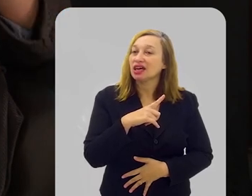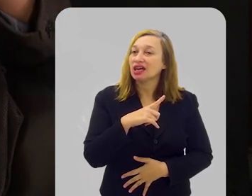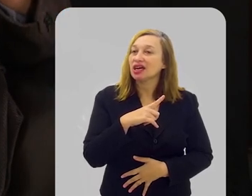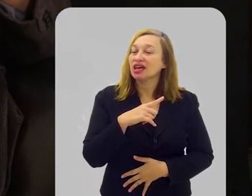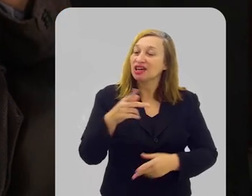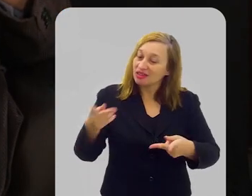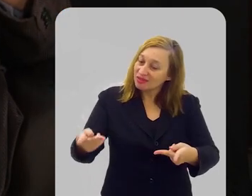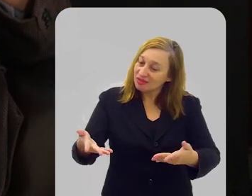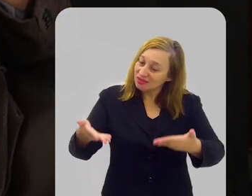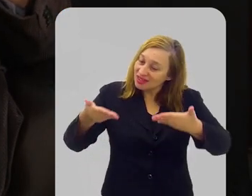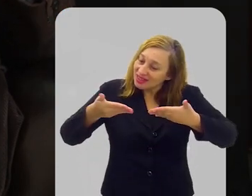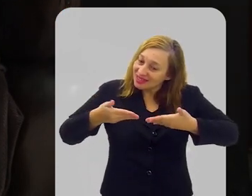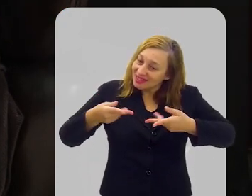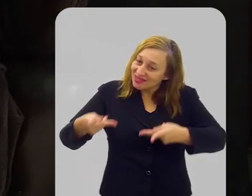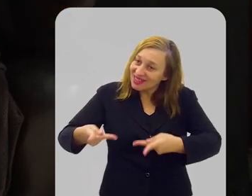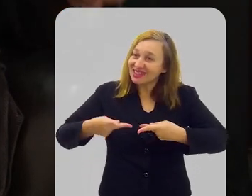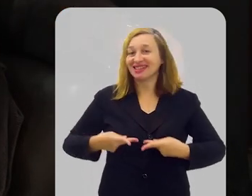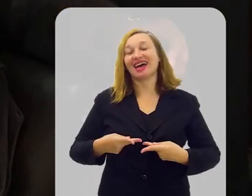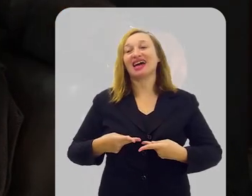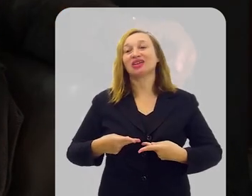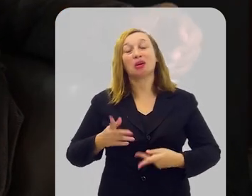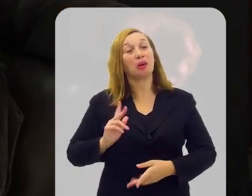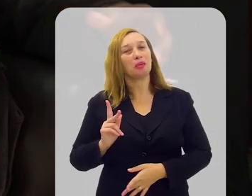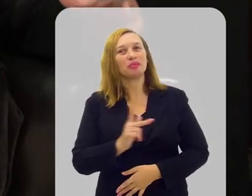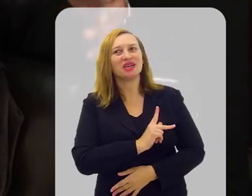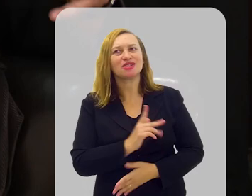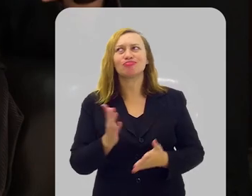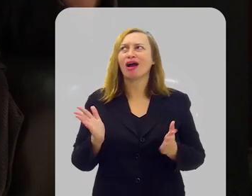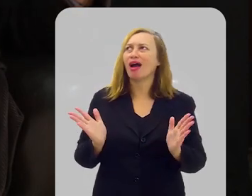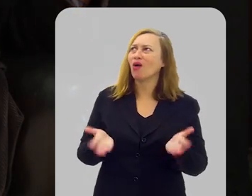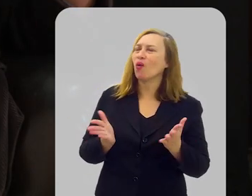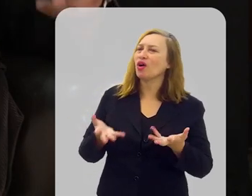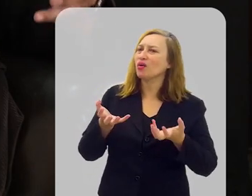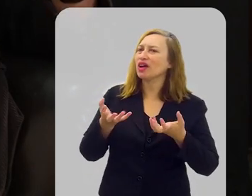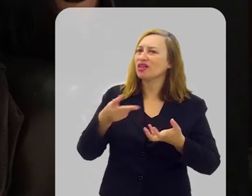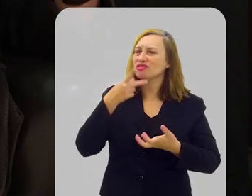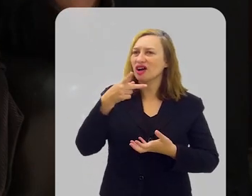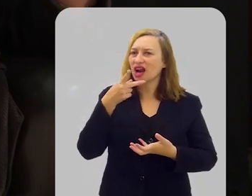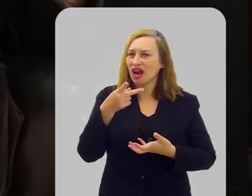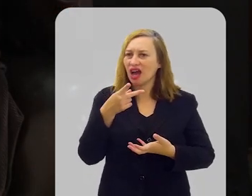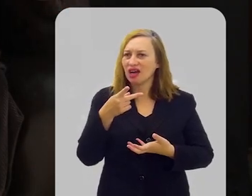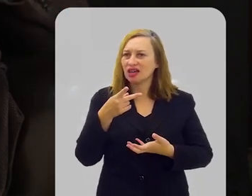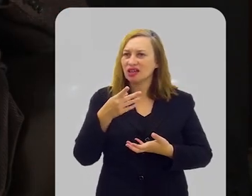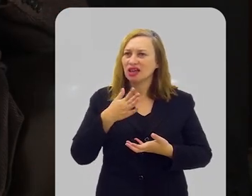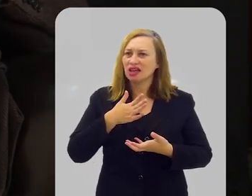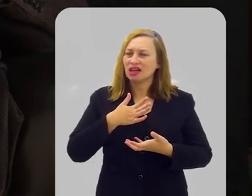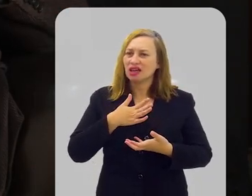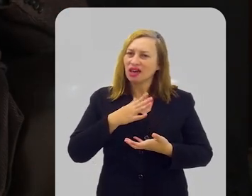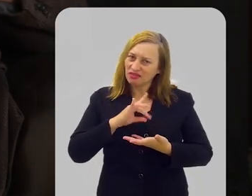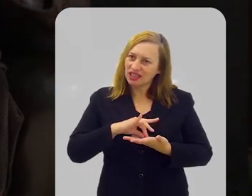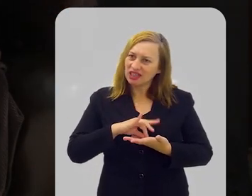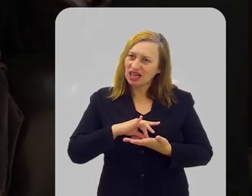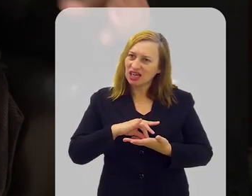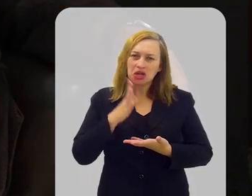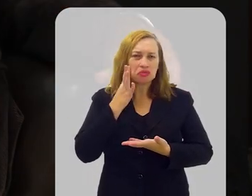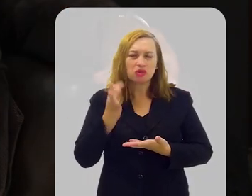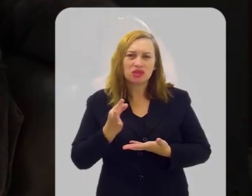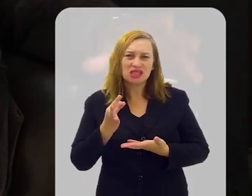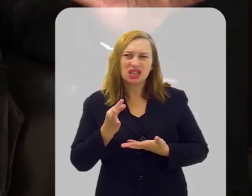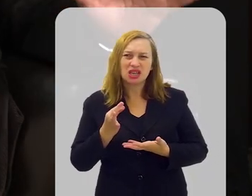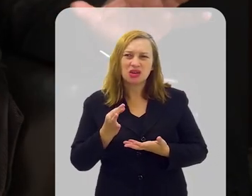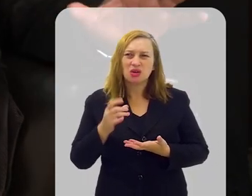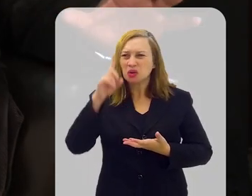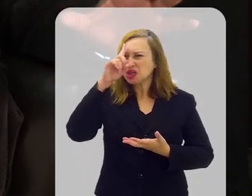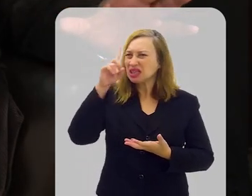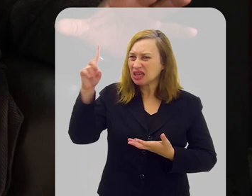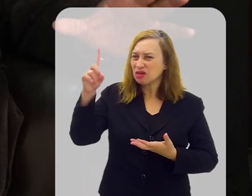sua agenda. Poxa. E de estar... Bispo, eu agora eu quero falar do fundo da minha alma. Eu